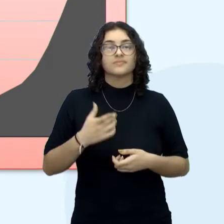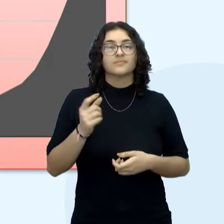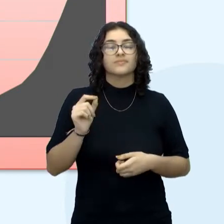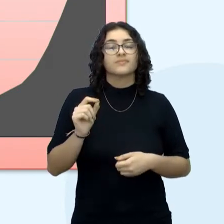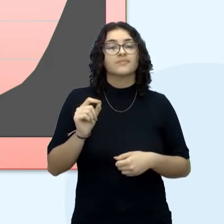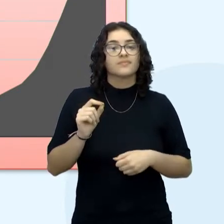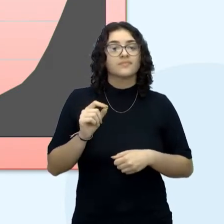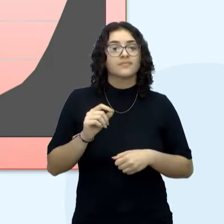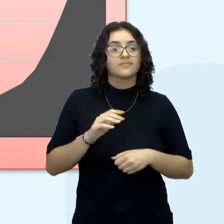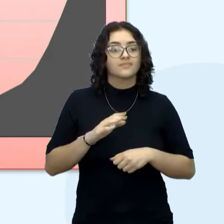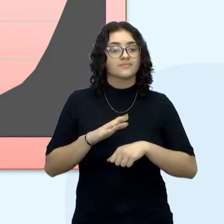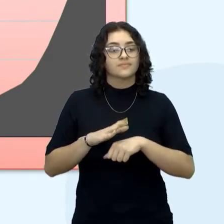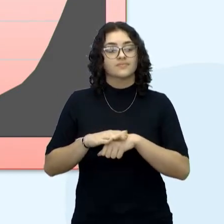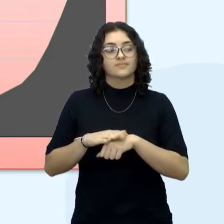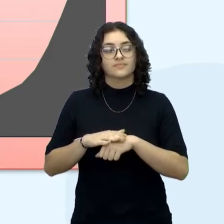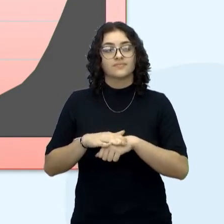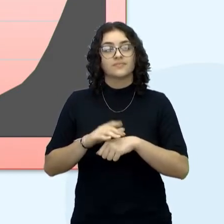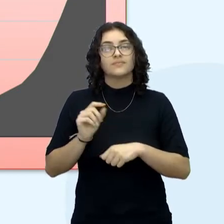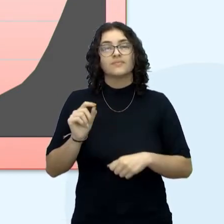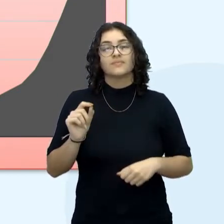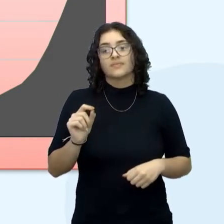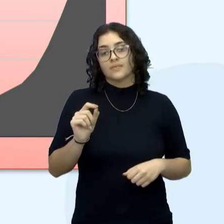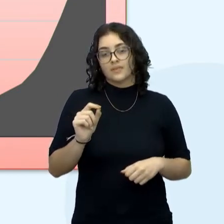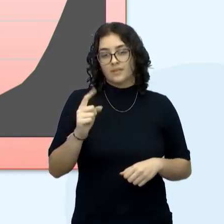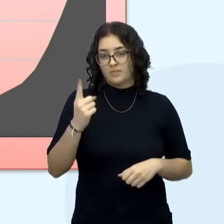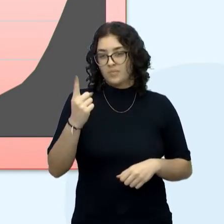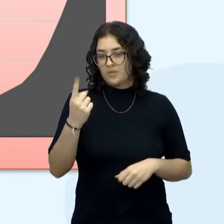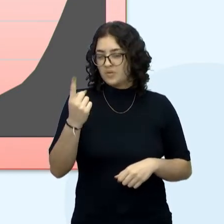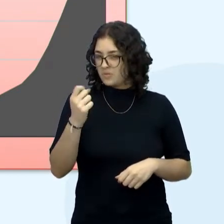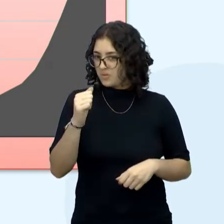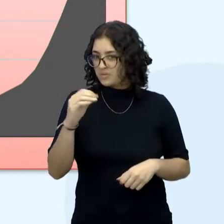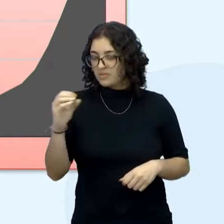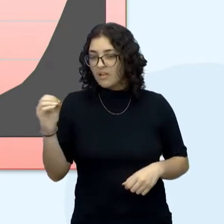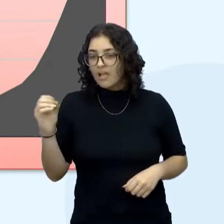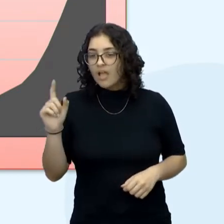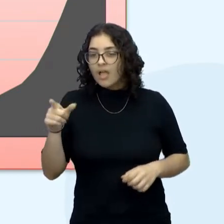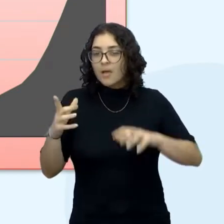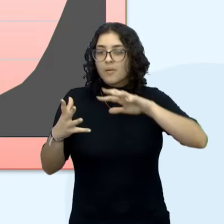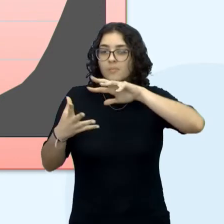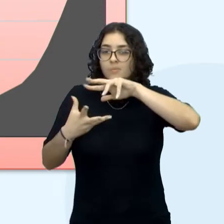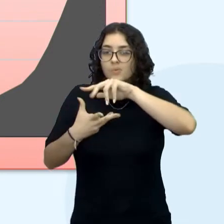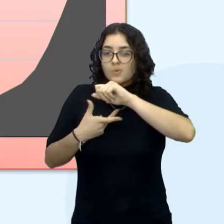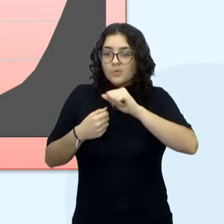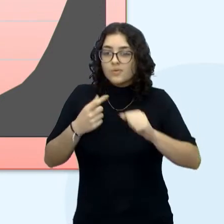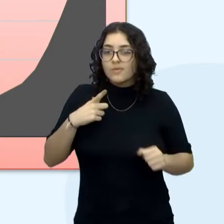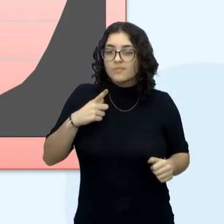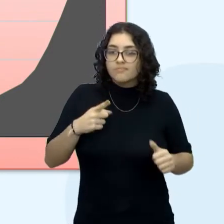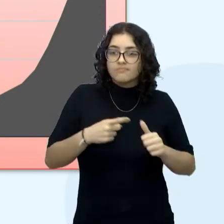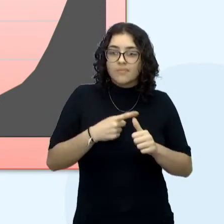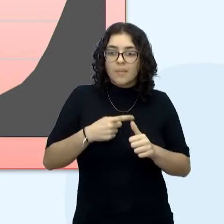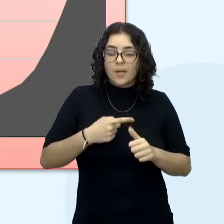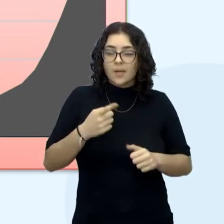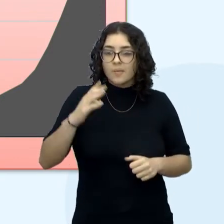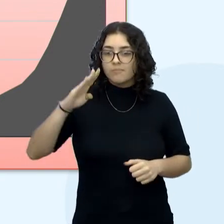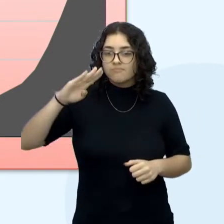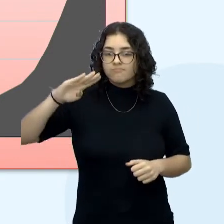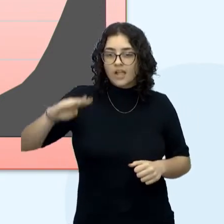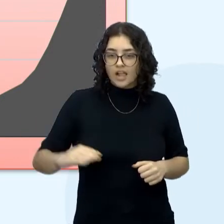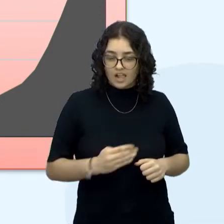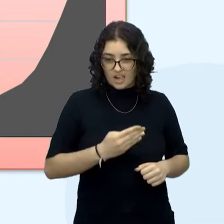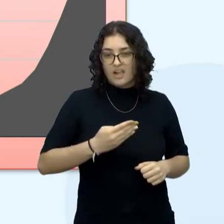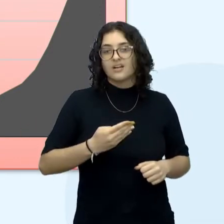acaba... Em 1800, mais ou menos, é quando o mundo atinge o seu primeiro bilhão de habitantes,